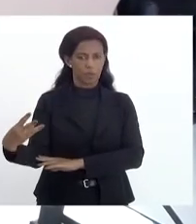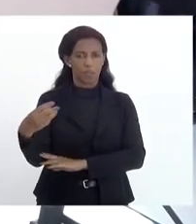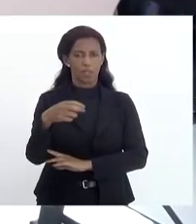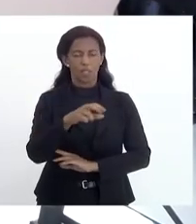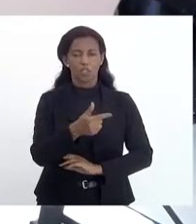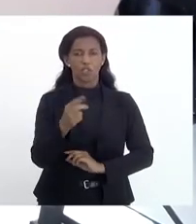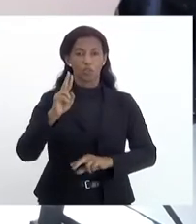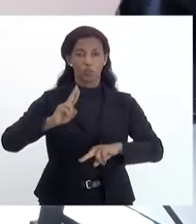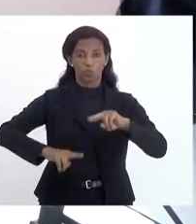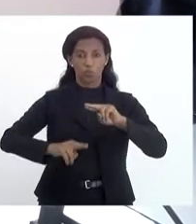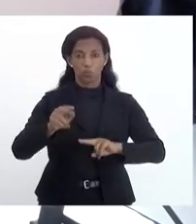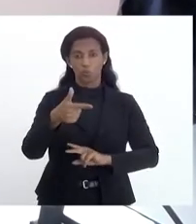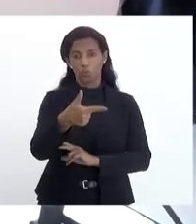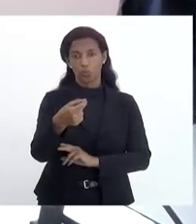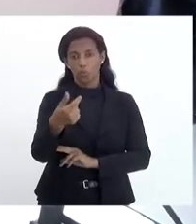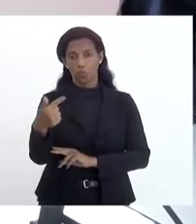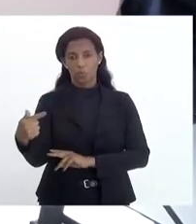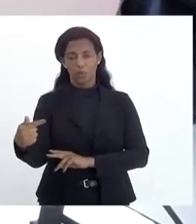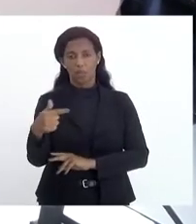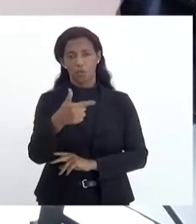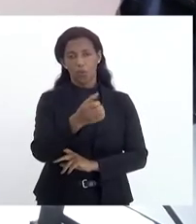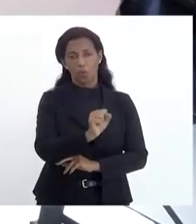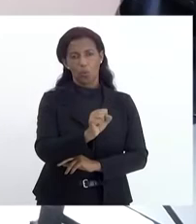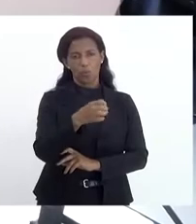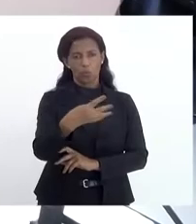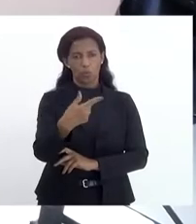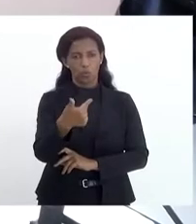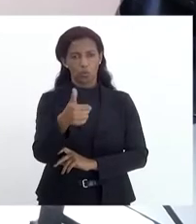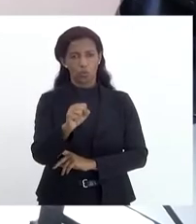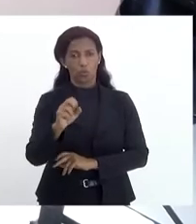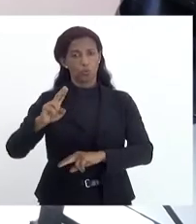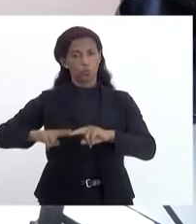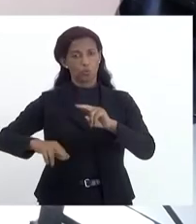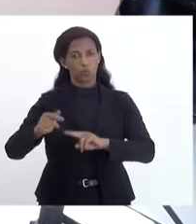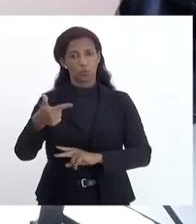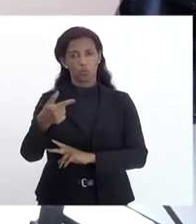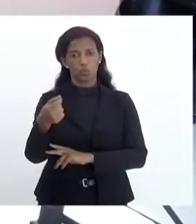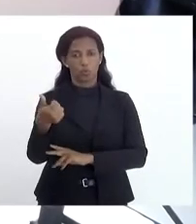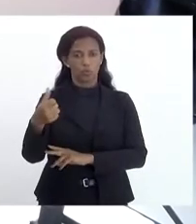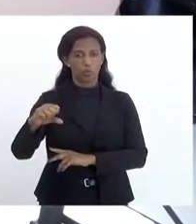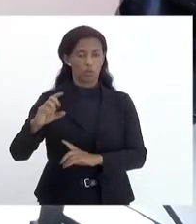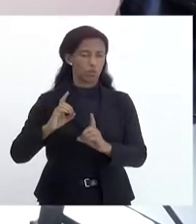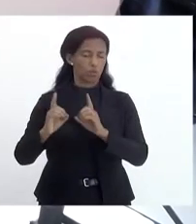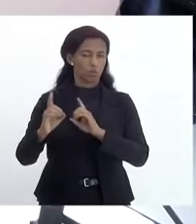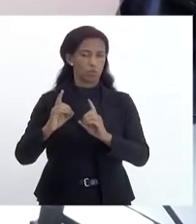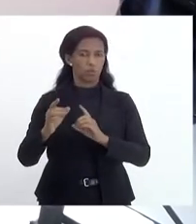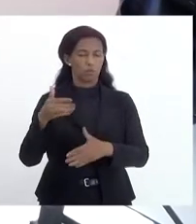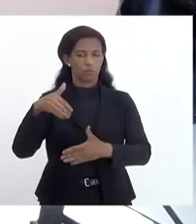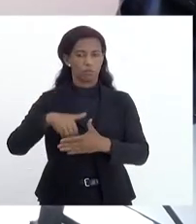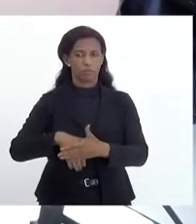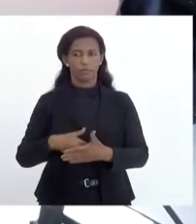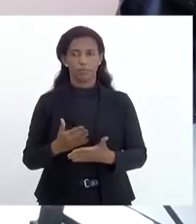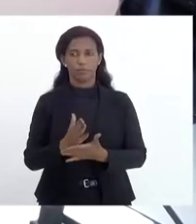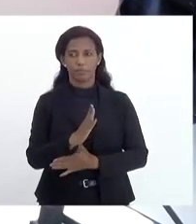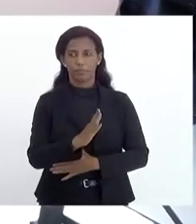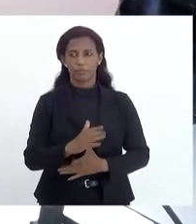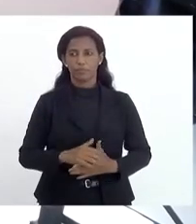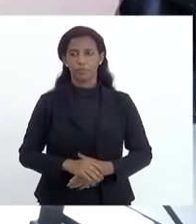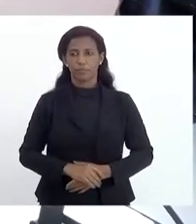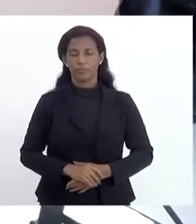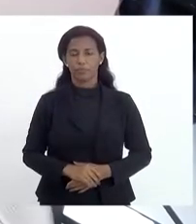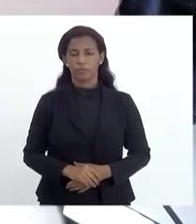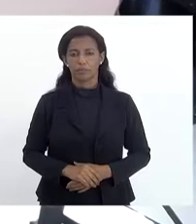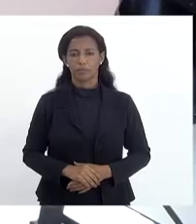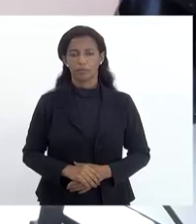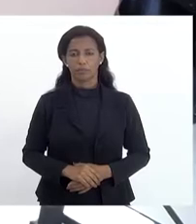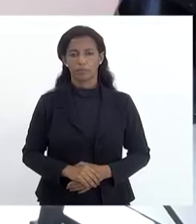5042 de junho de 2007 e 8418 de junho de 19. Em discussão, em votação,